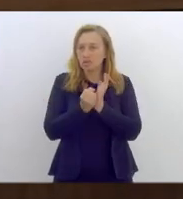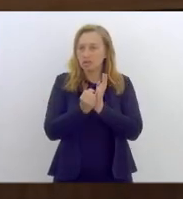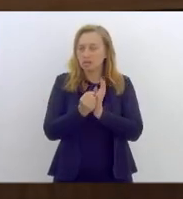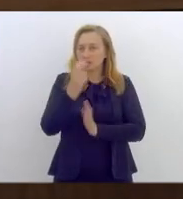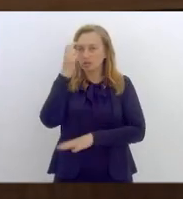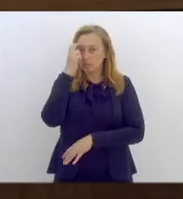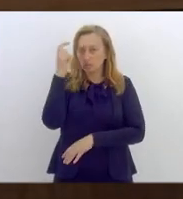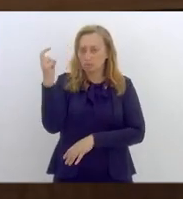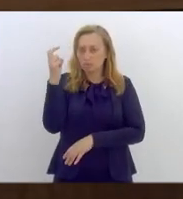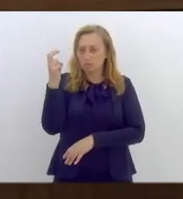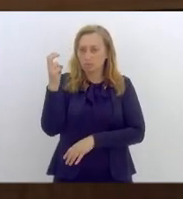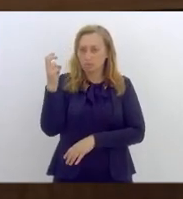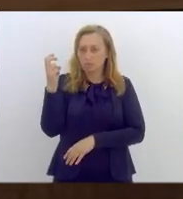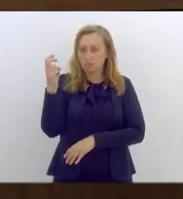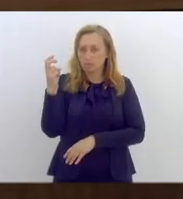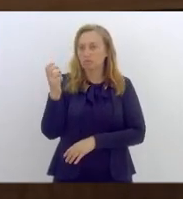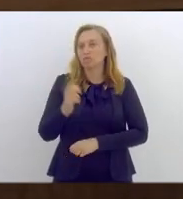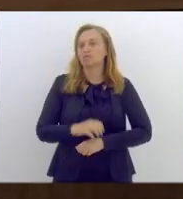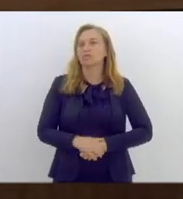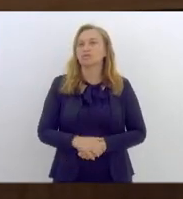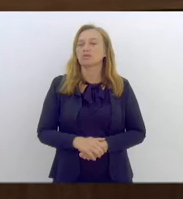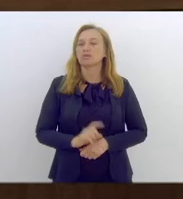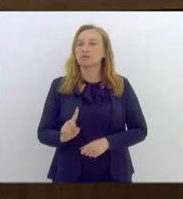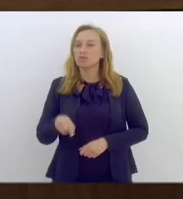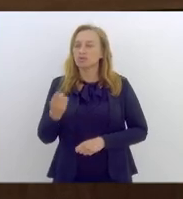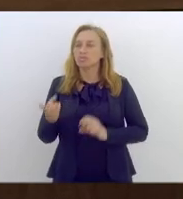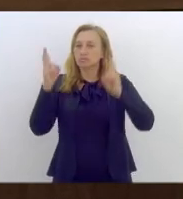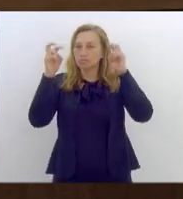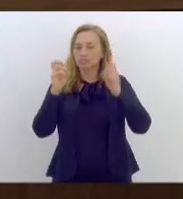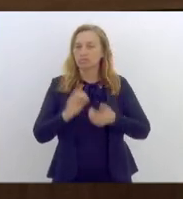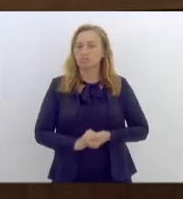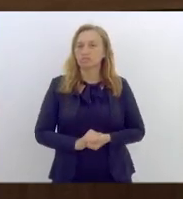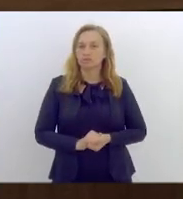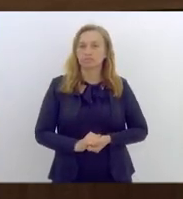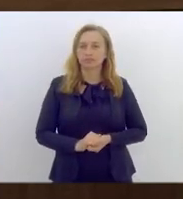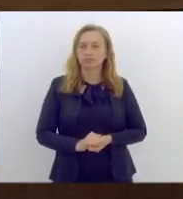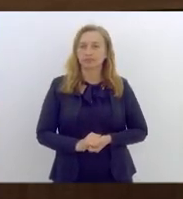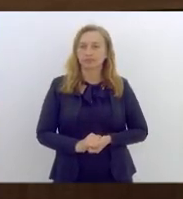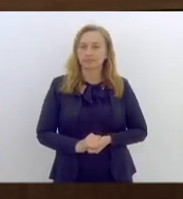cultural e material e da outras Providência